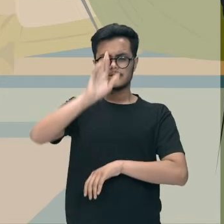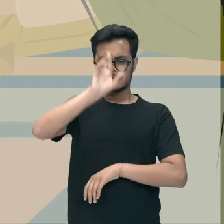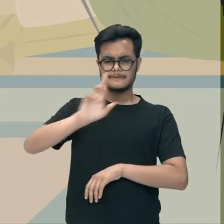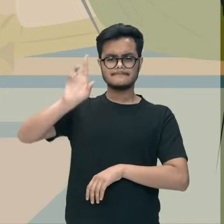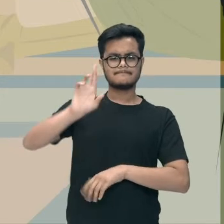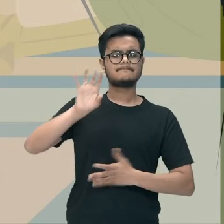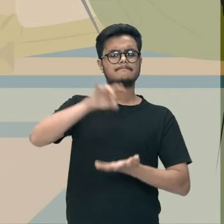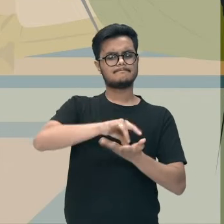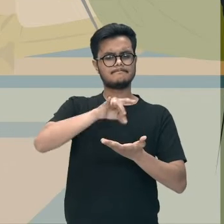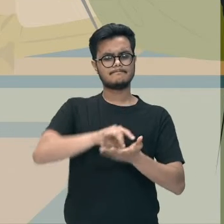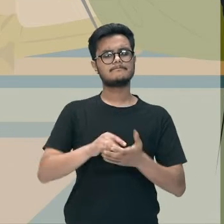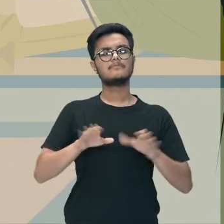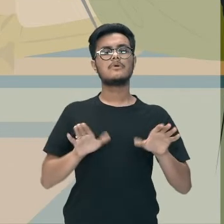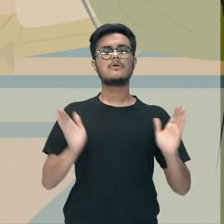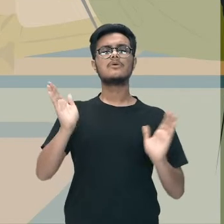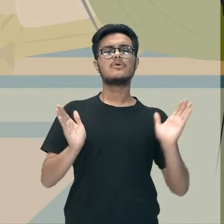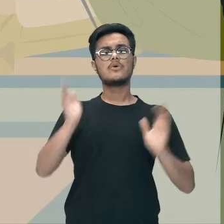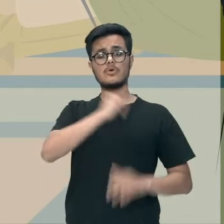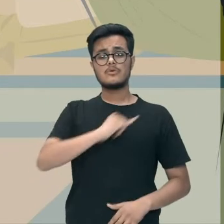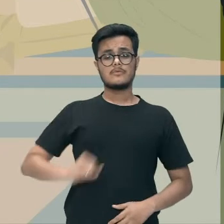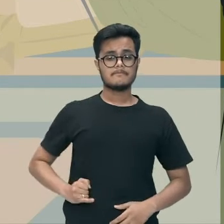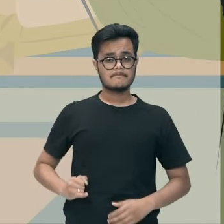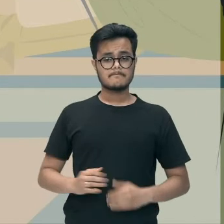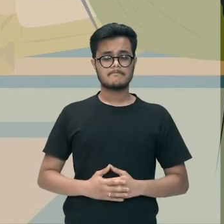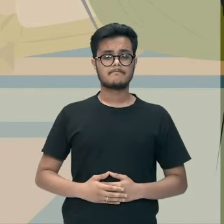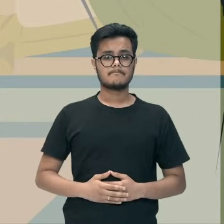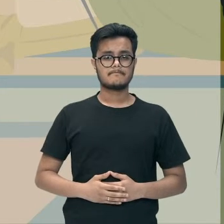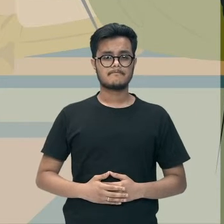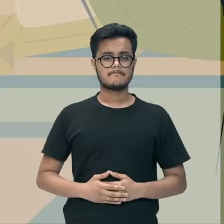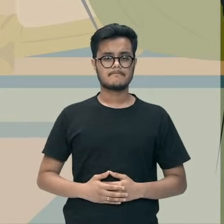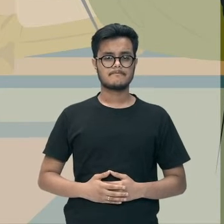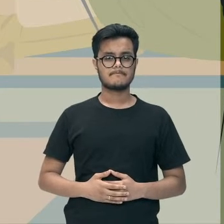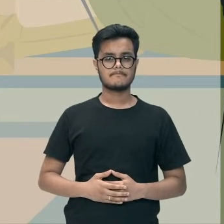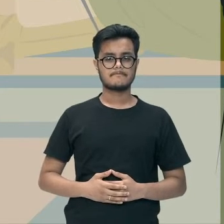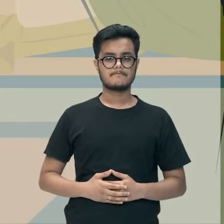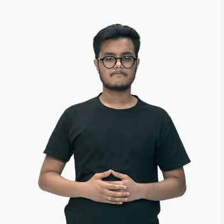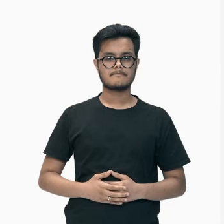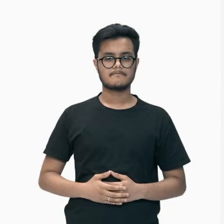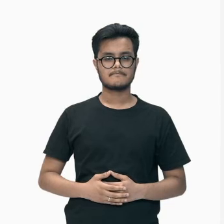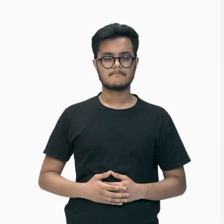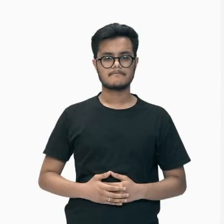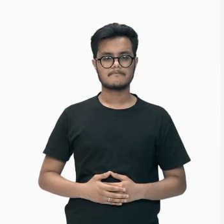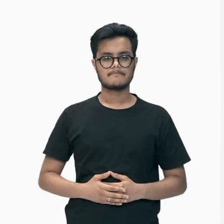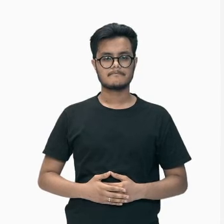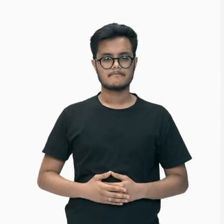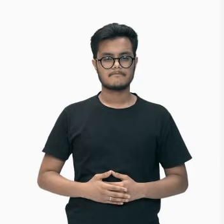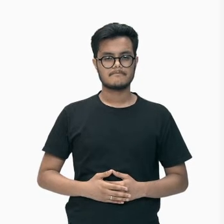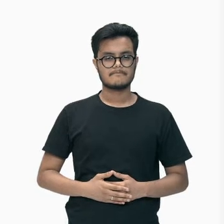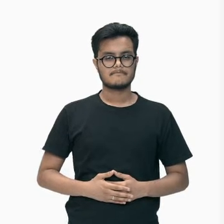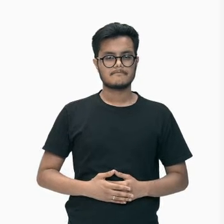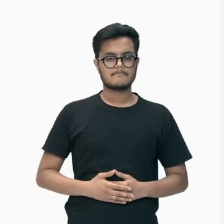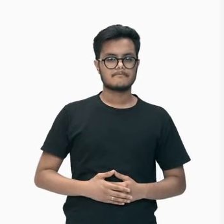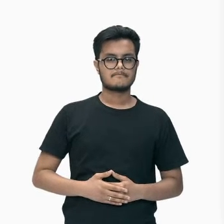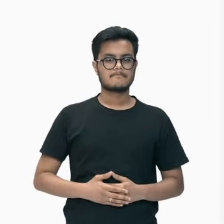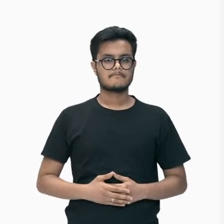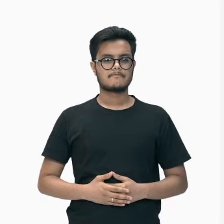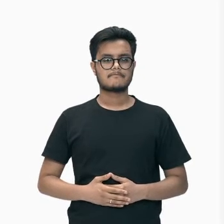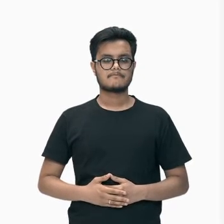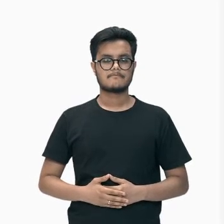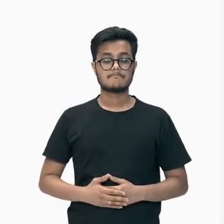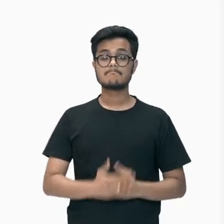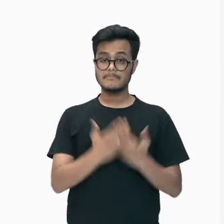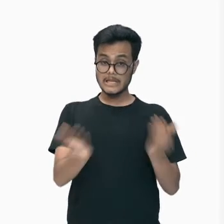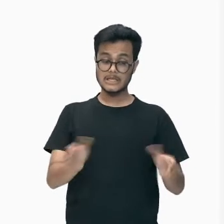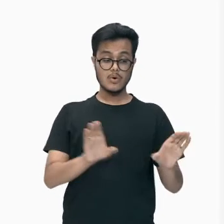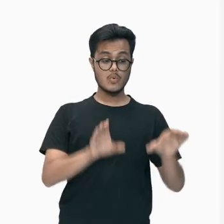e estavam ali na hegemonia do poder? Vamos ver quem eram? Então, as duas